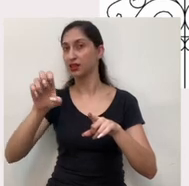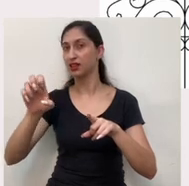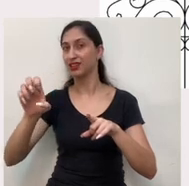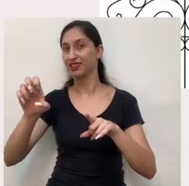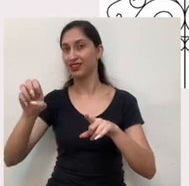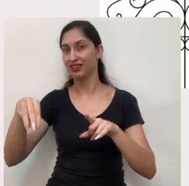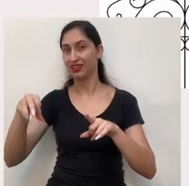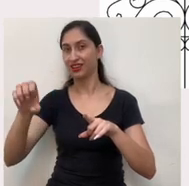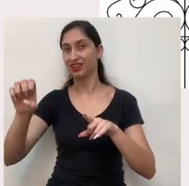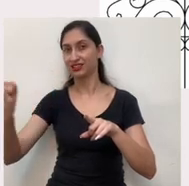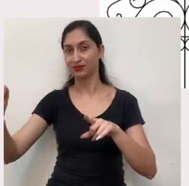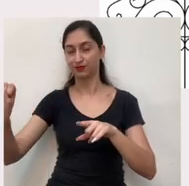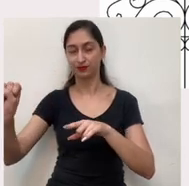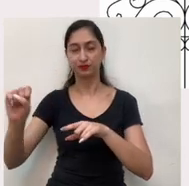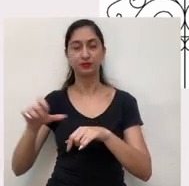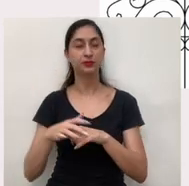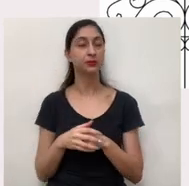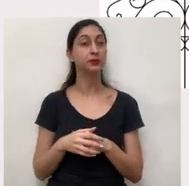desafio, assim, né,